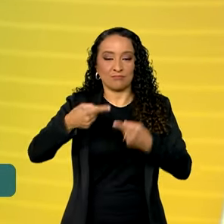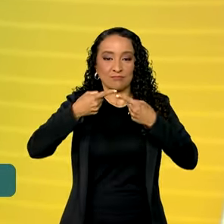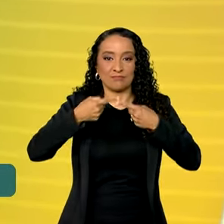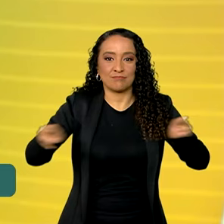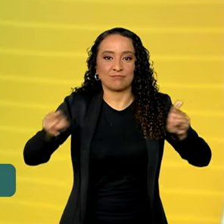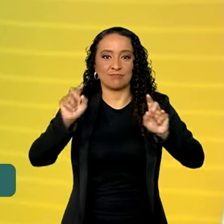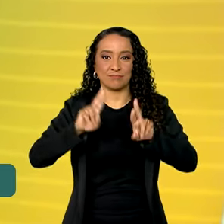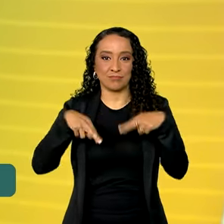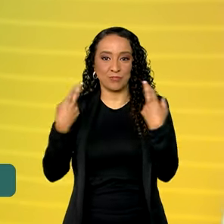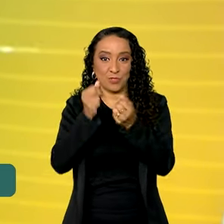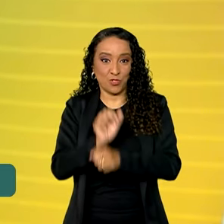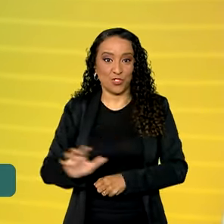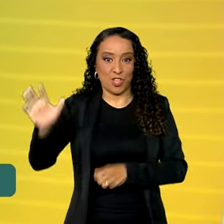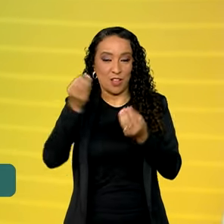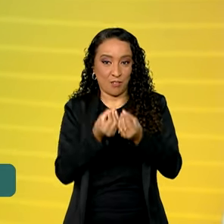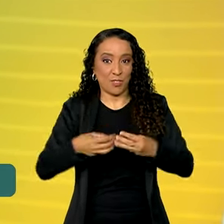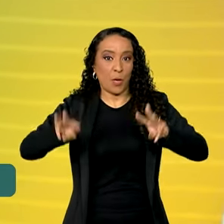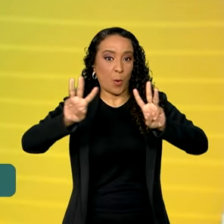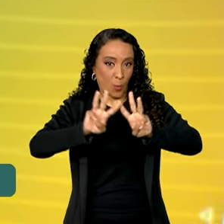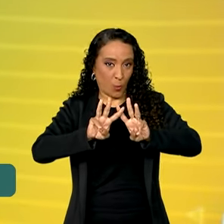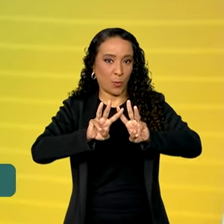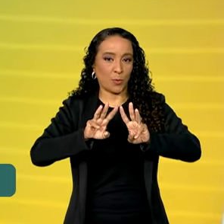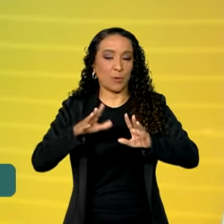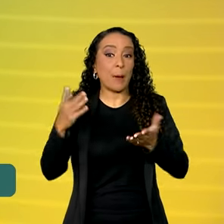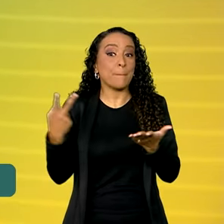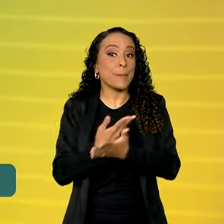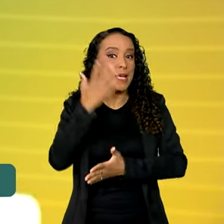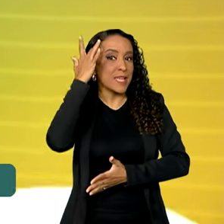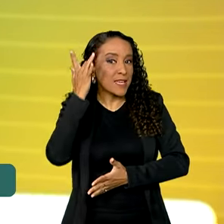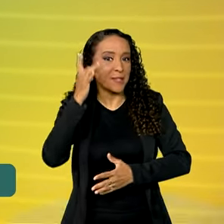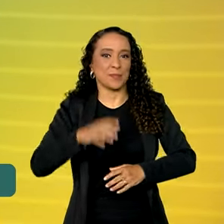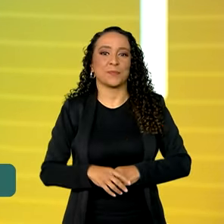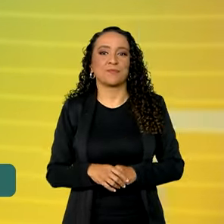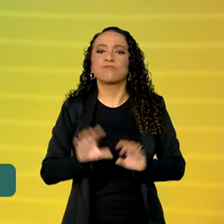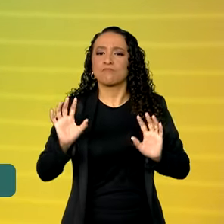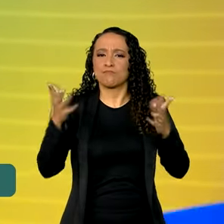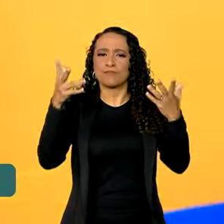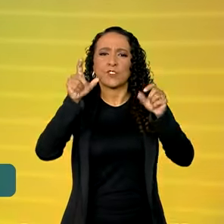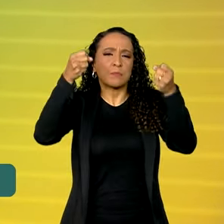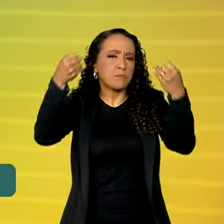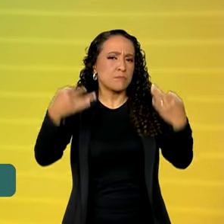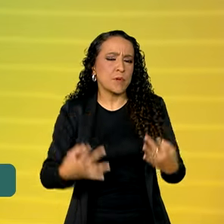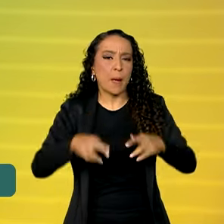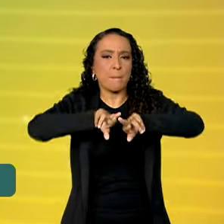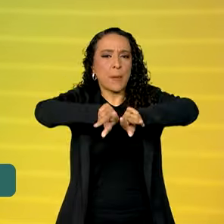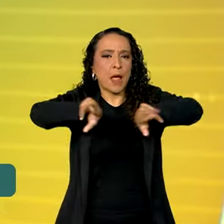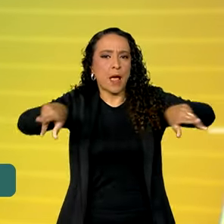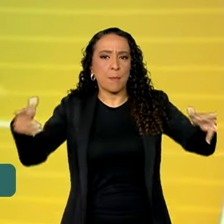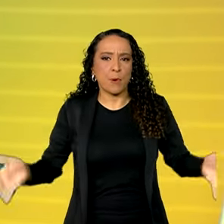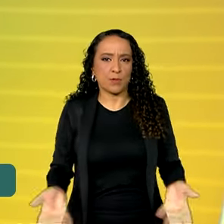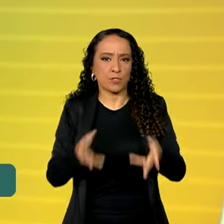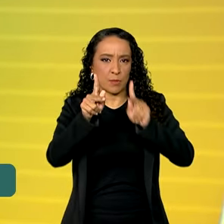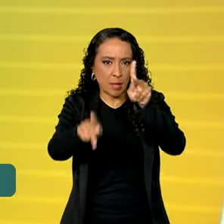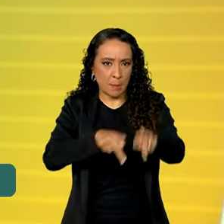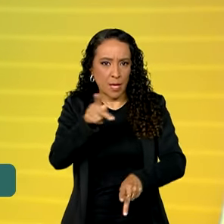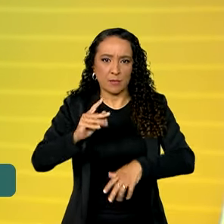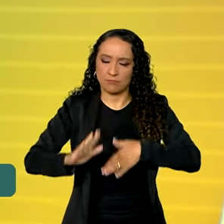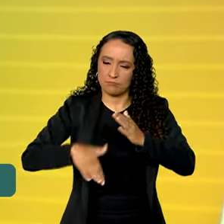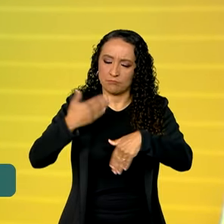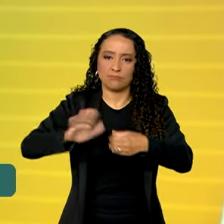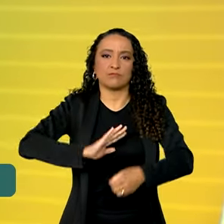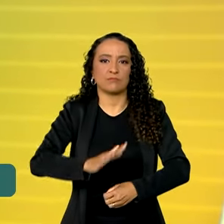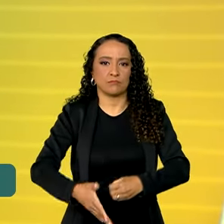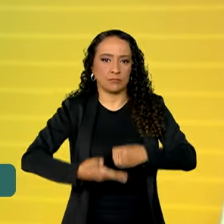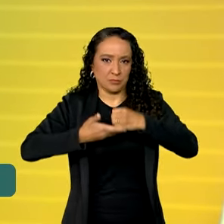abertura da Assembleia Geral das Nações Unidas, que acontece amanhã. O evento vai abordar a diversidade, a promoção da paz,